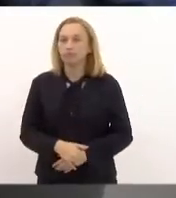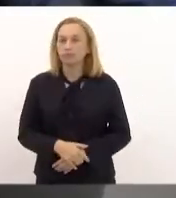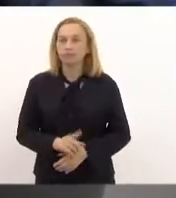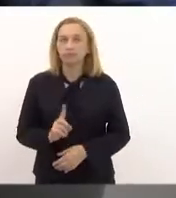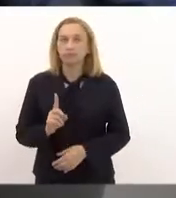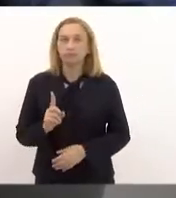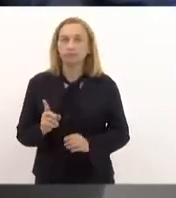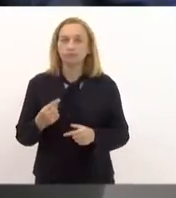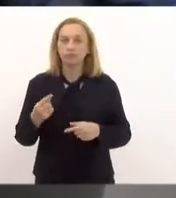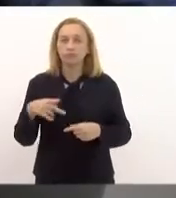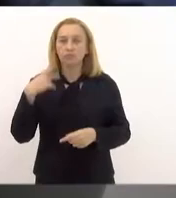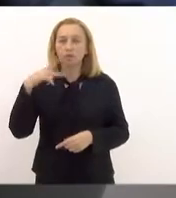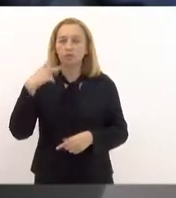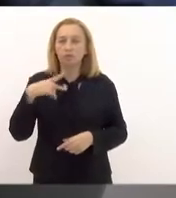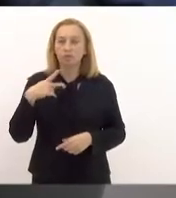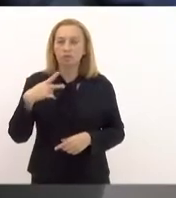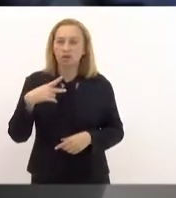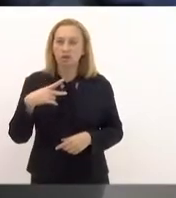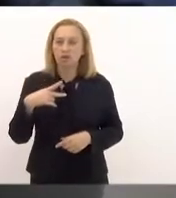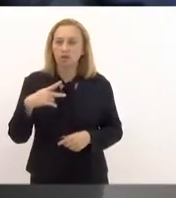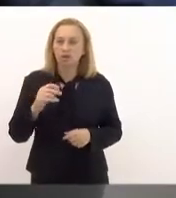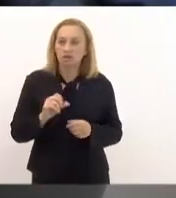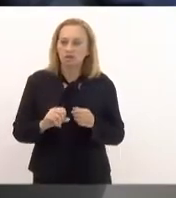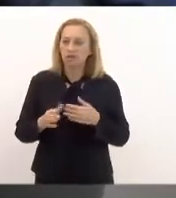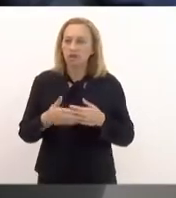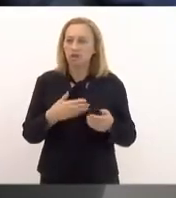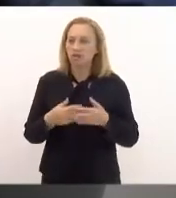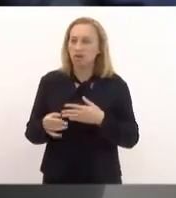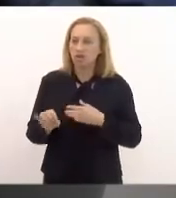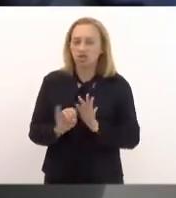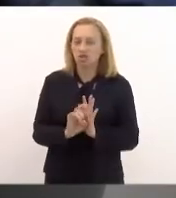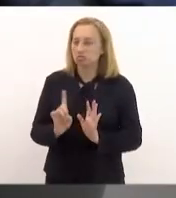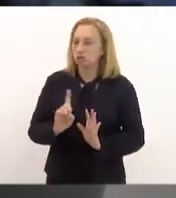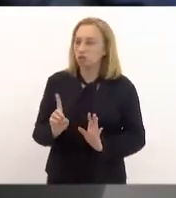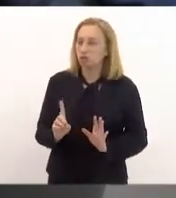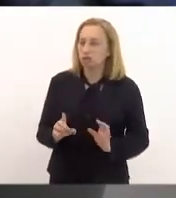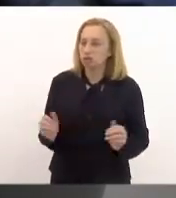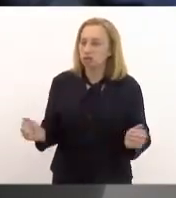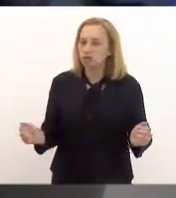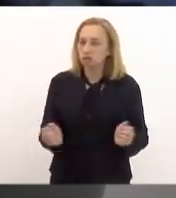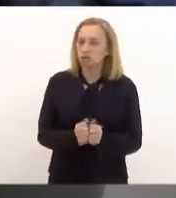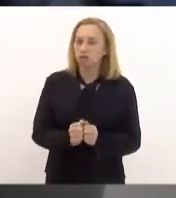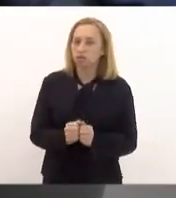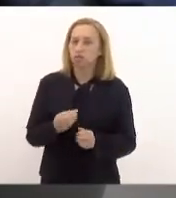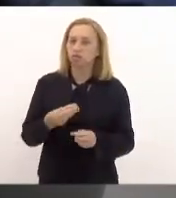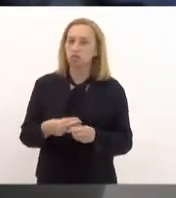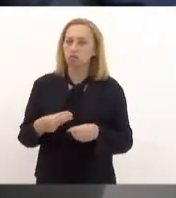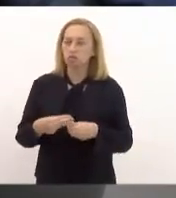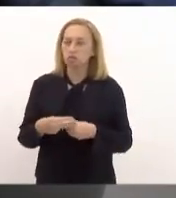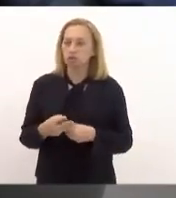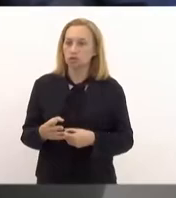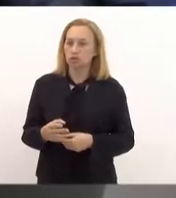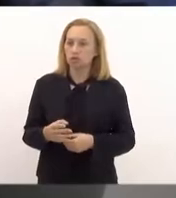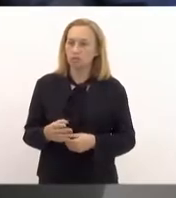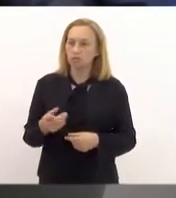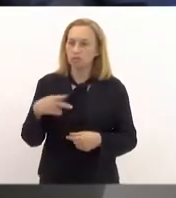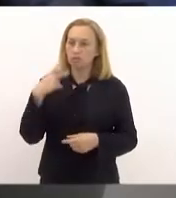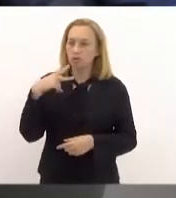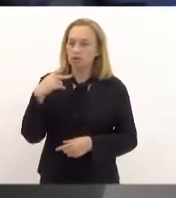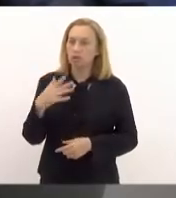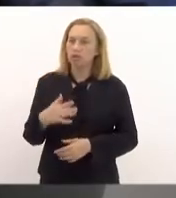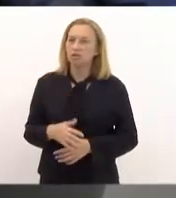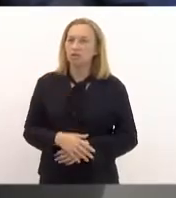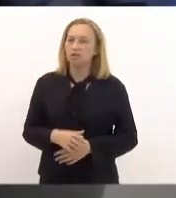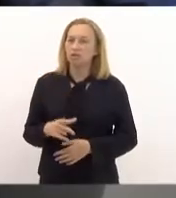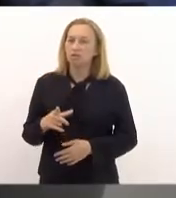foi uma política feita de cima para baixo, foi uma política construída junto com os municípios, né? Eu até só tenho uma avaliação,